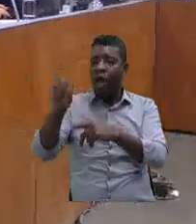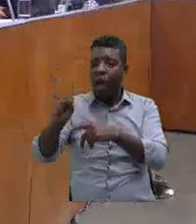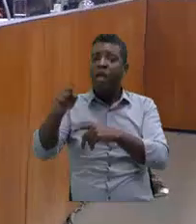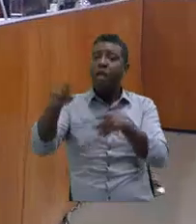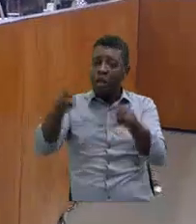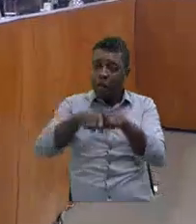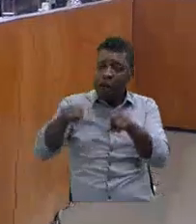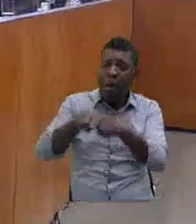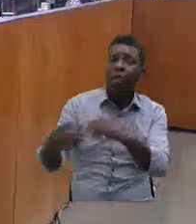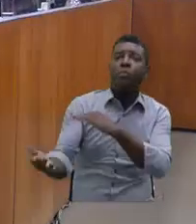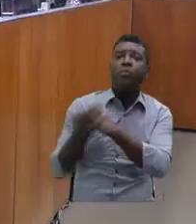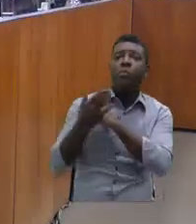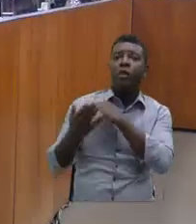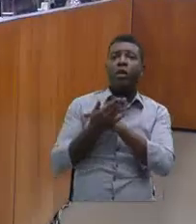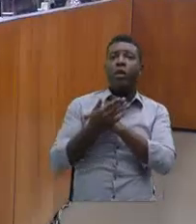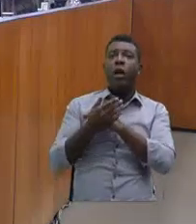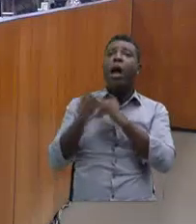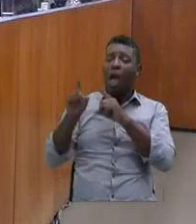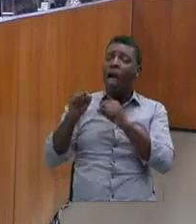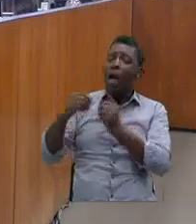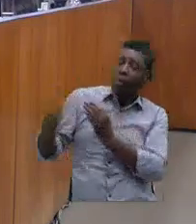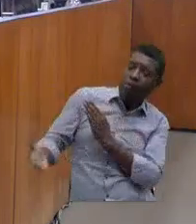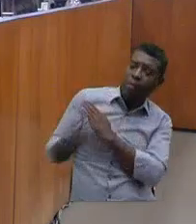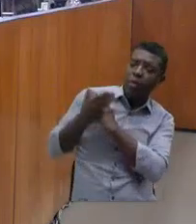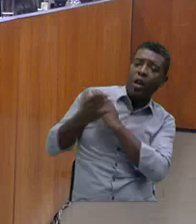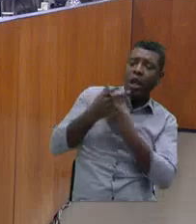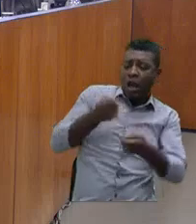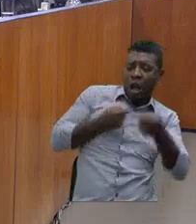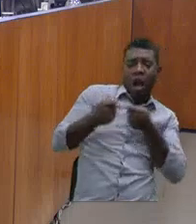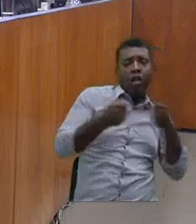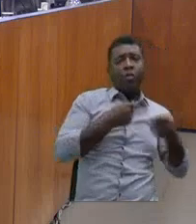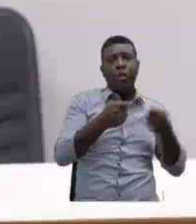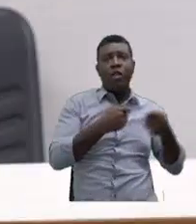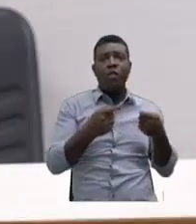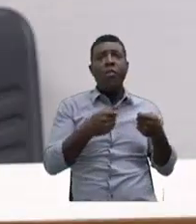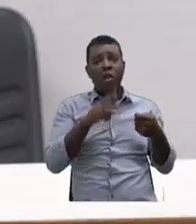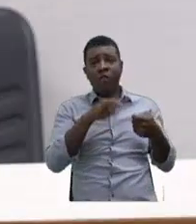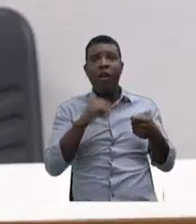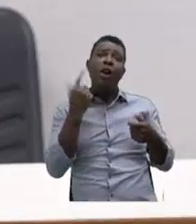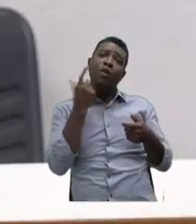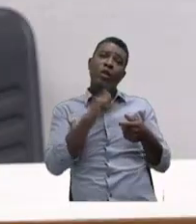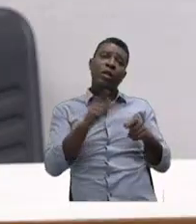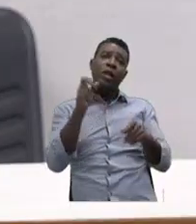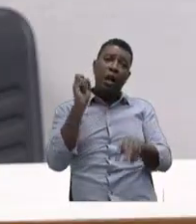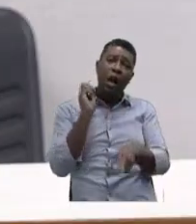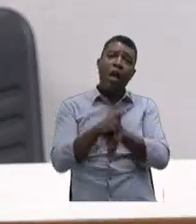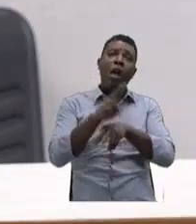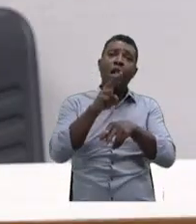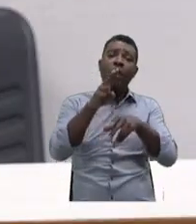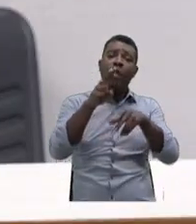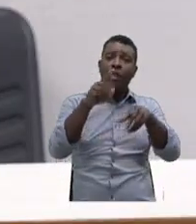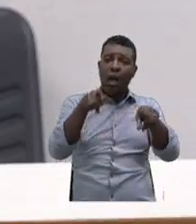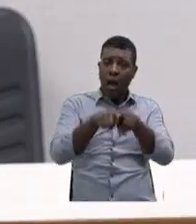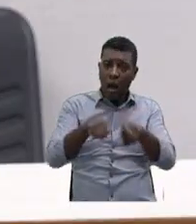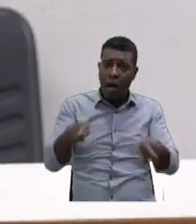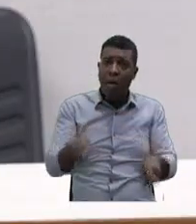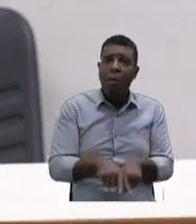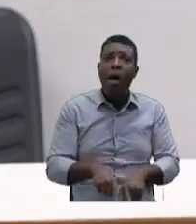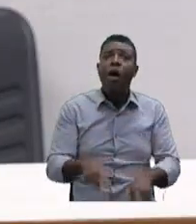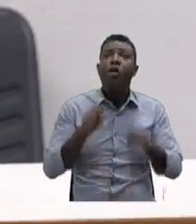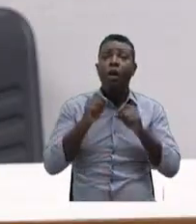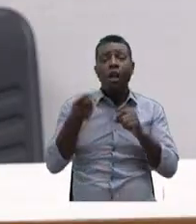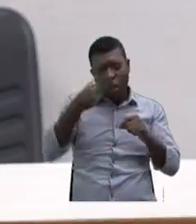auxiliando, que nos auxilia administrativamente, e que a gente vai poder contratar também, e a Lei Paulo Gustavo, isso nós debatemos com o Ministério da